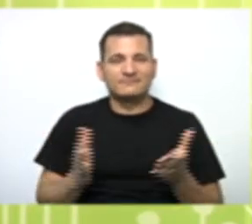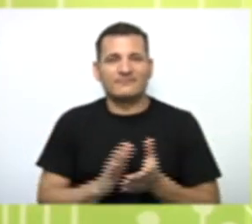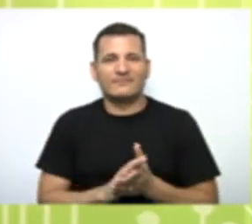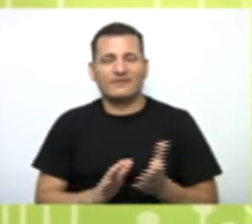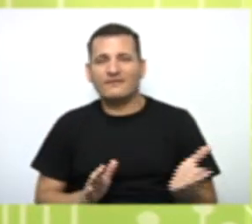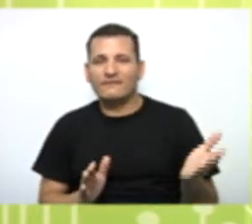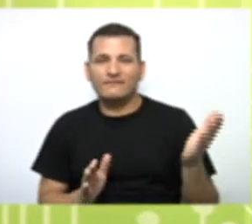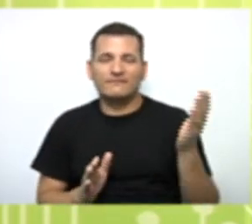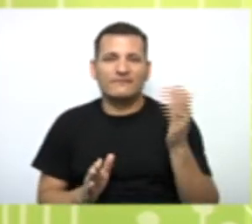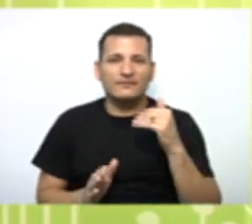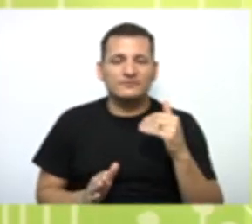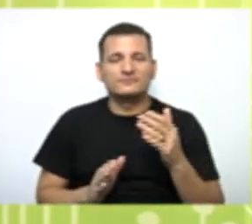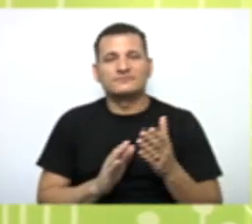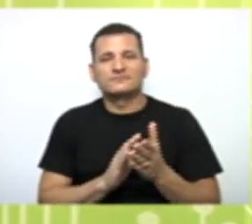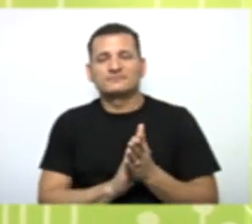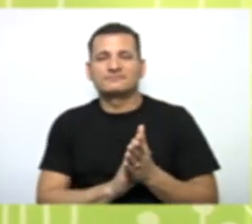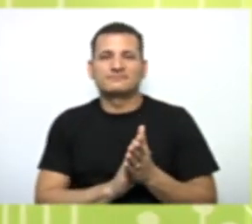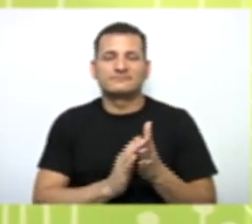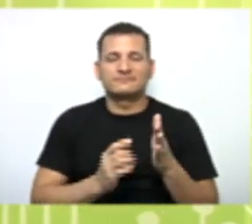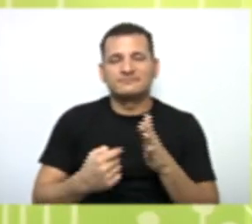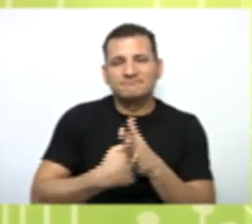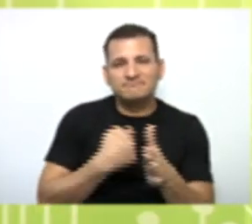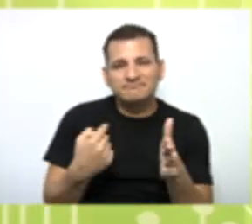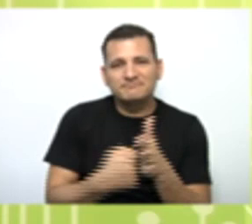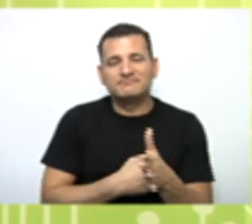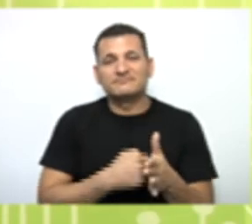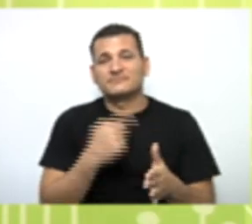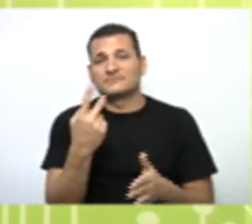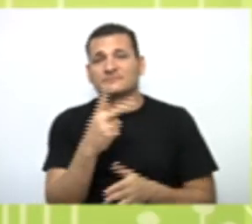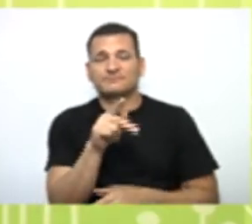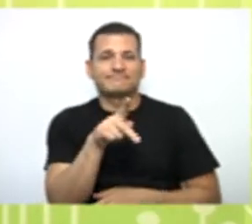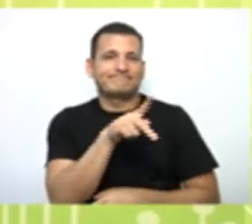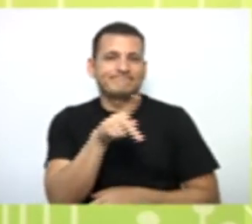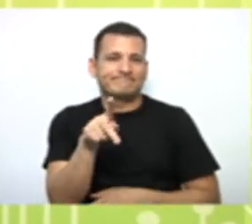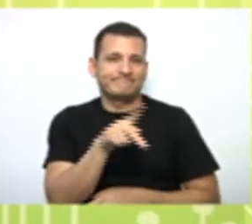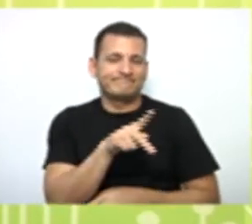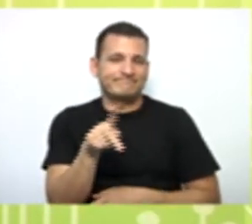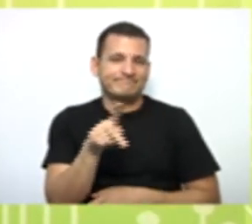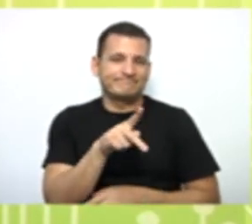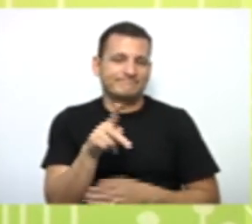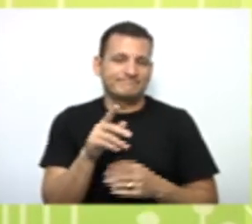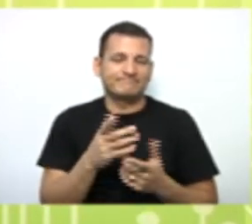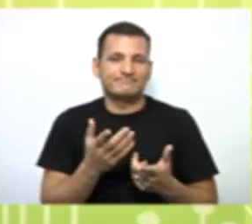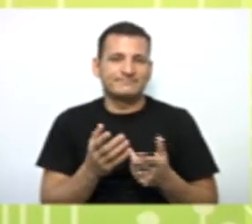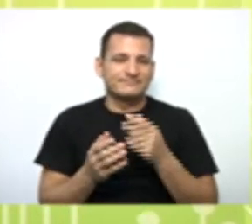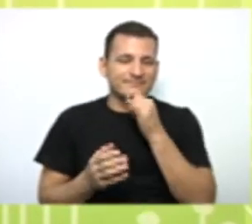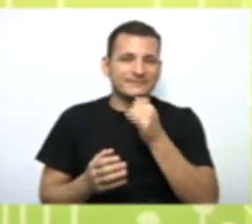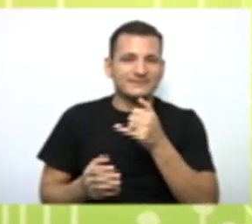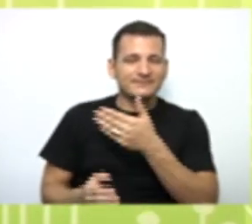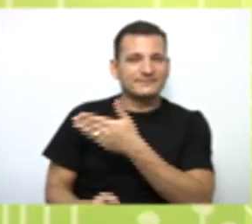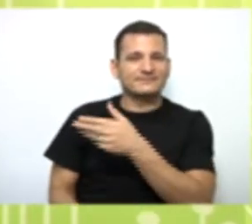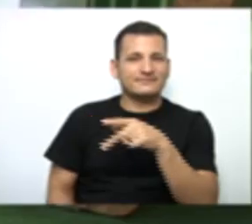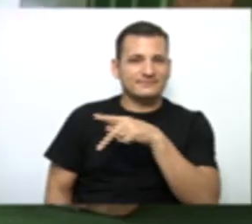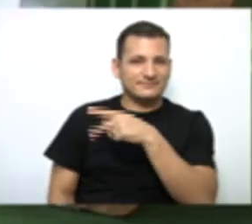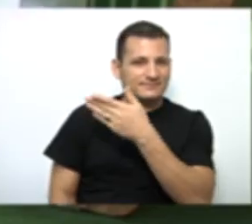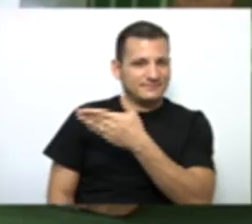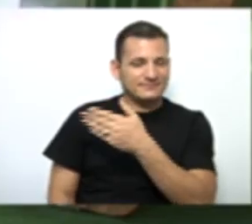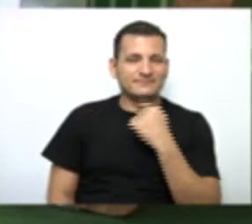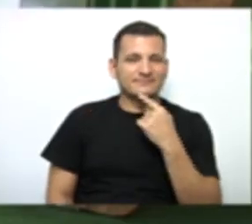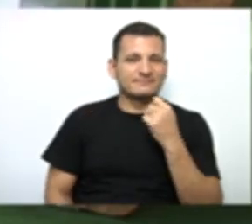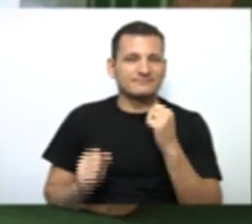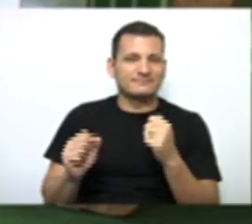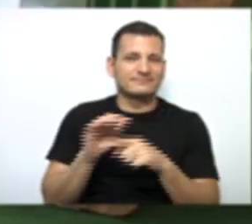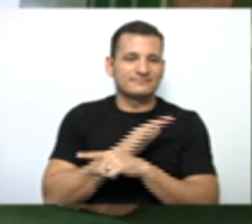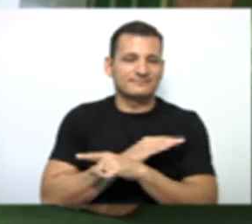participar. Fale com o seu coordenador de polo aí, qualquer dúvida, professor... Opa, professor Rafael não, professora Sara agora, houve